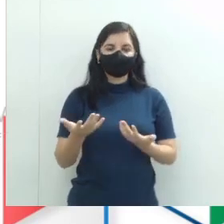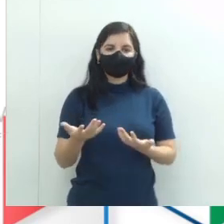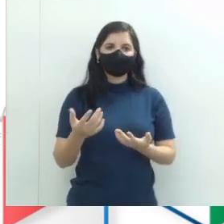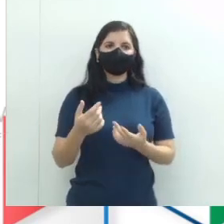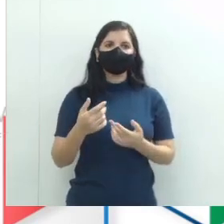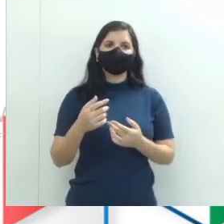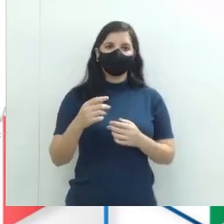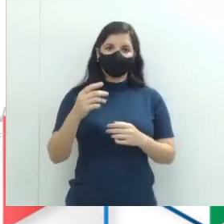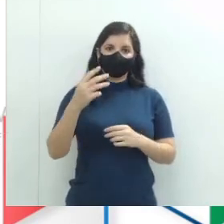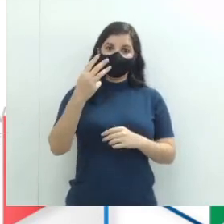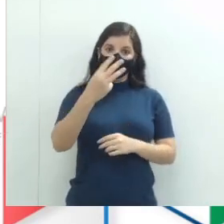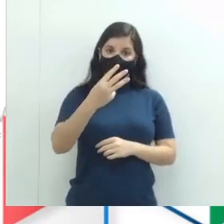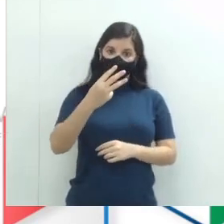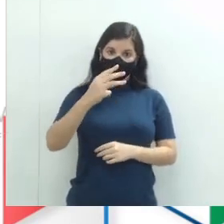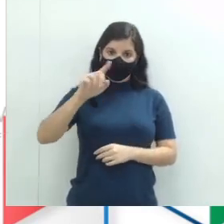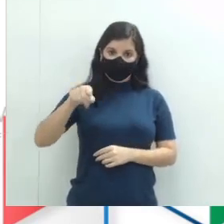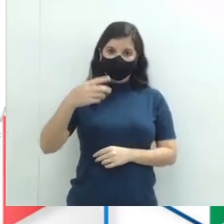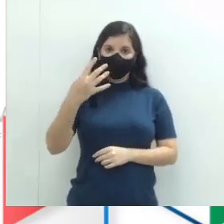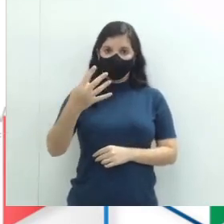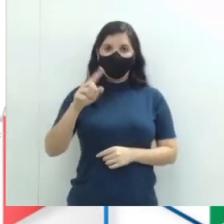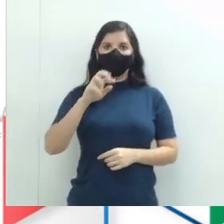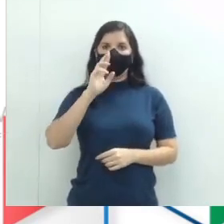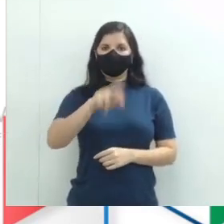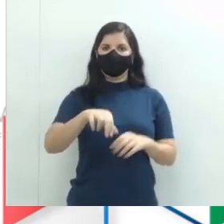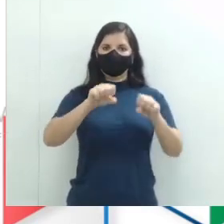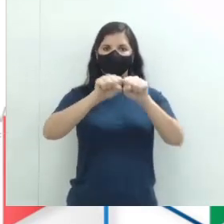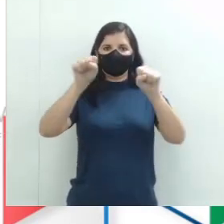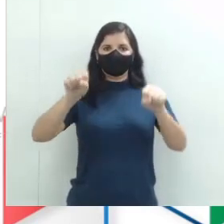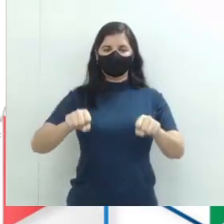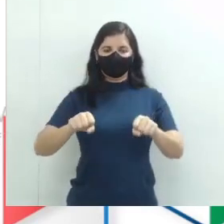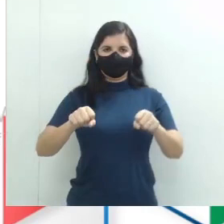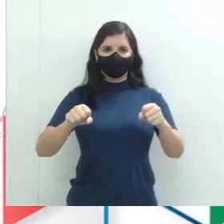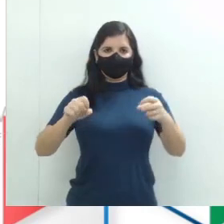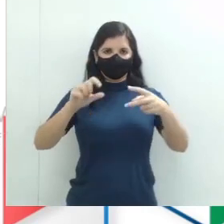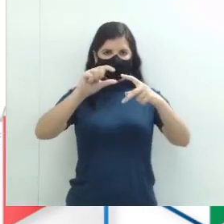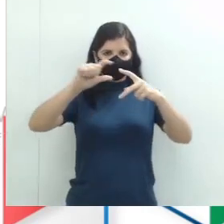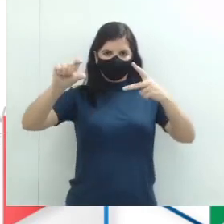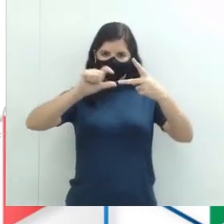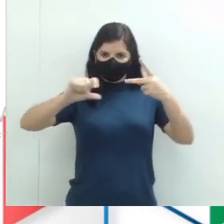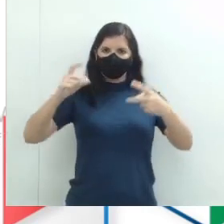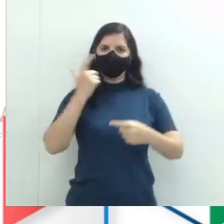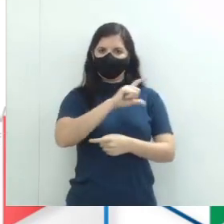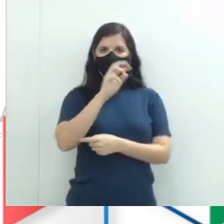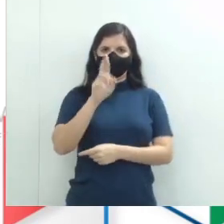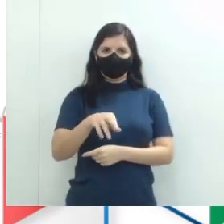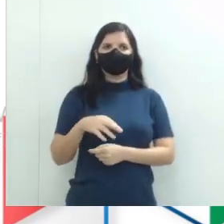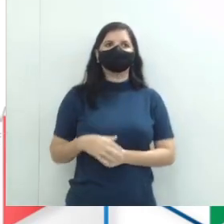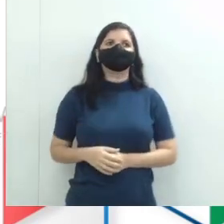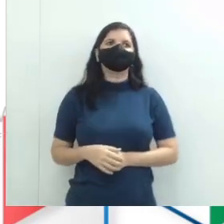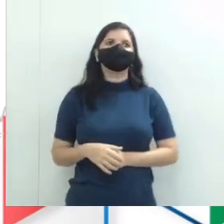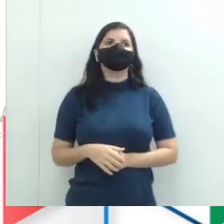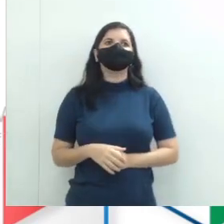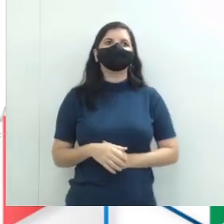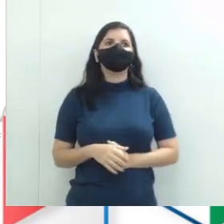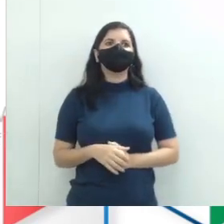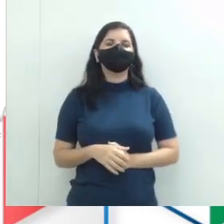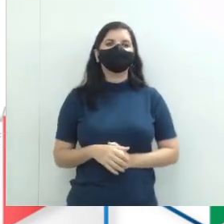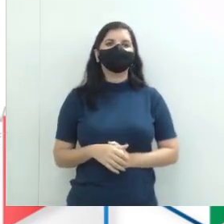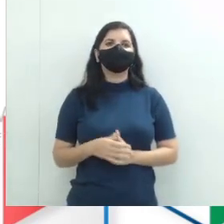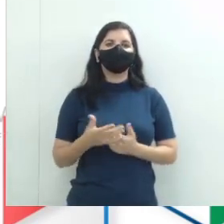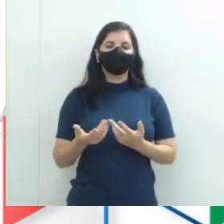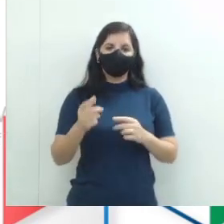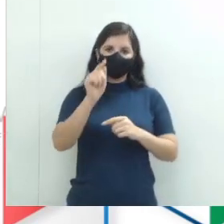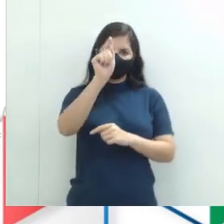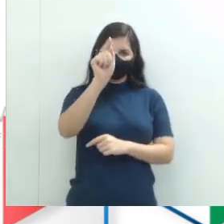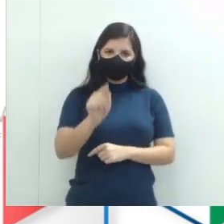3 e 4 é a solução do sistema que servem para as duas equações. Tá ok? Segue comigo.